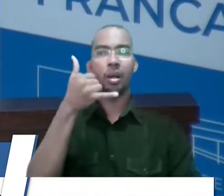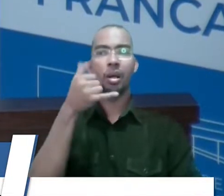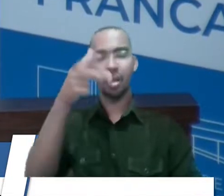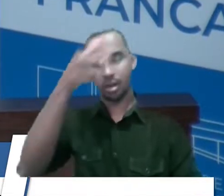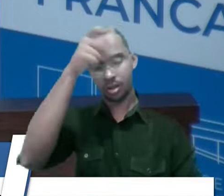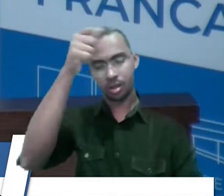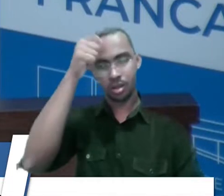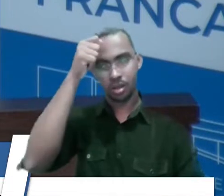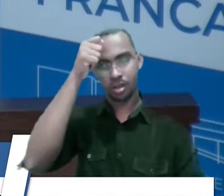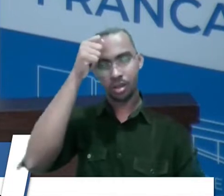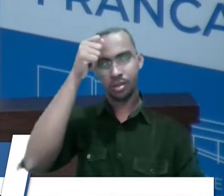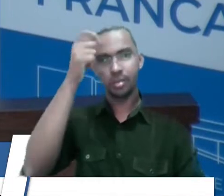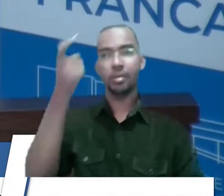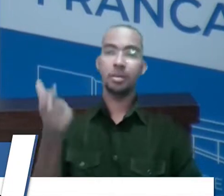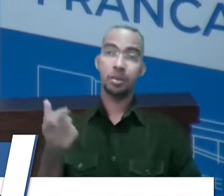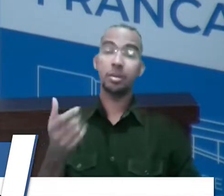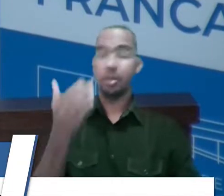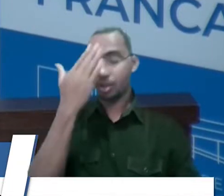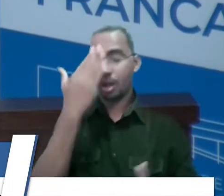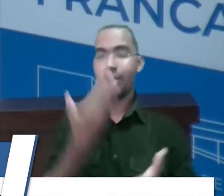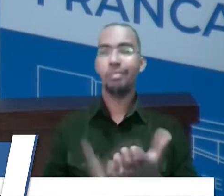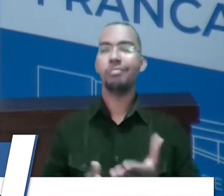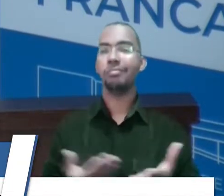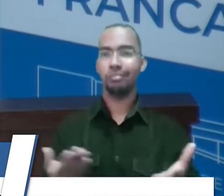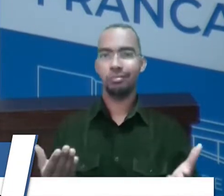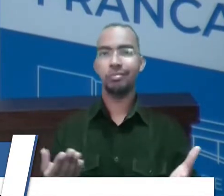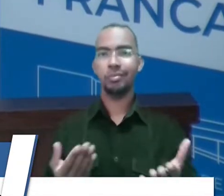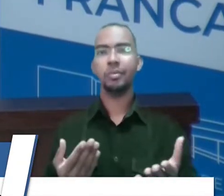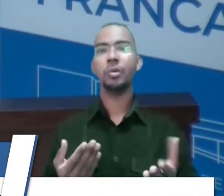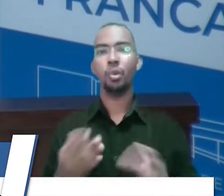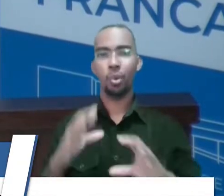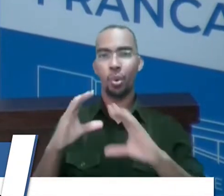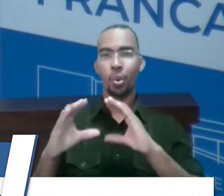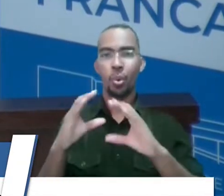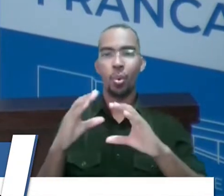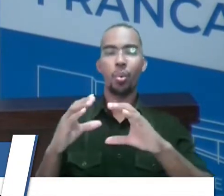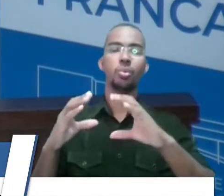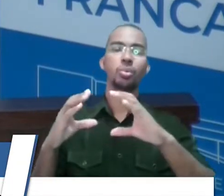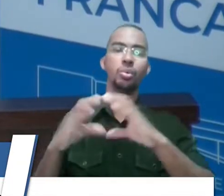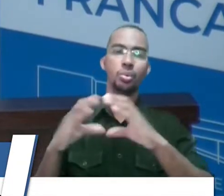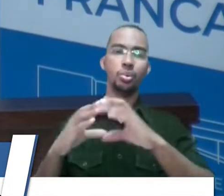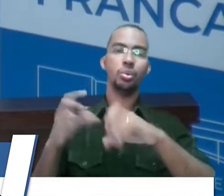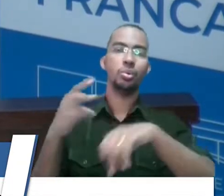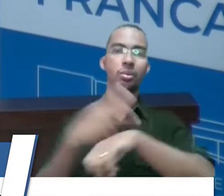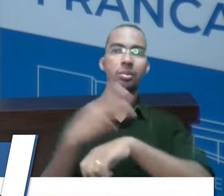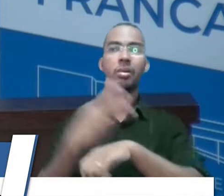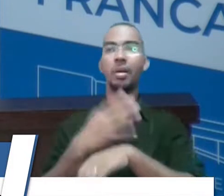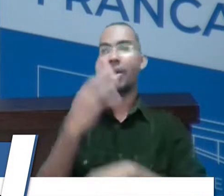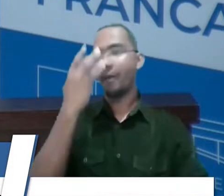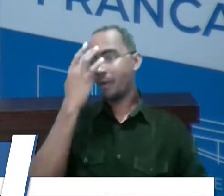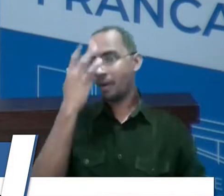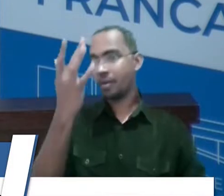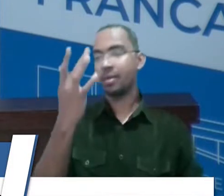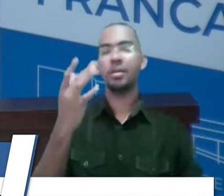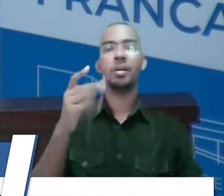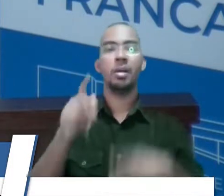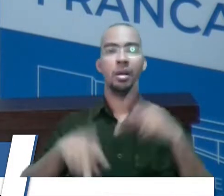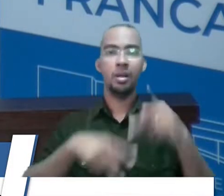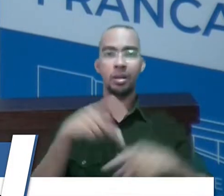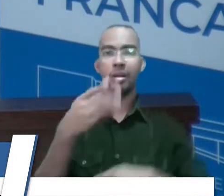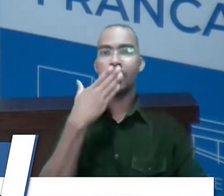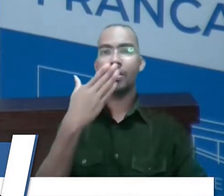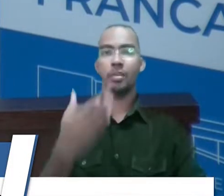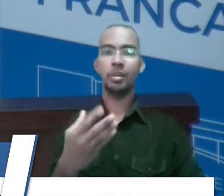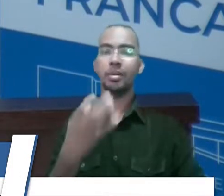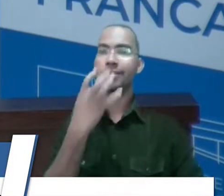E eu acredito que, com esse canal de WhatsApp, vai ficar mais fácil da população solicitar o